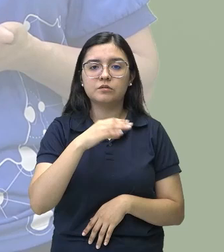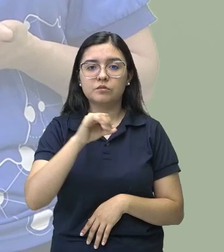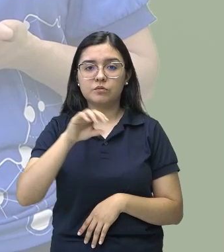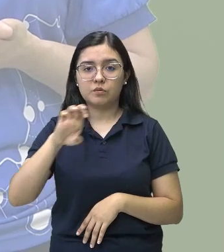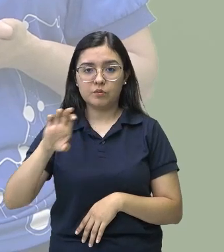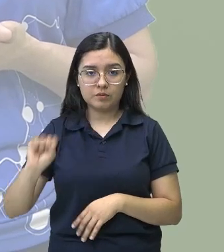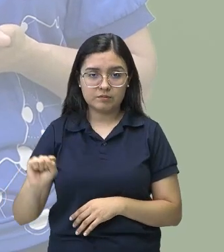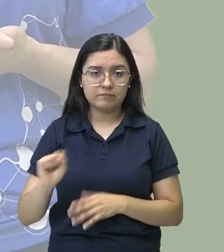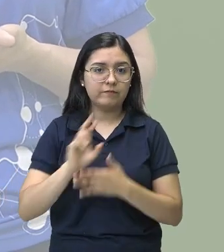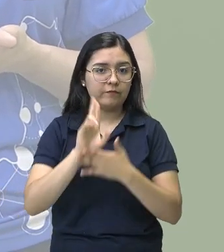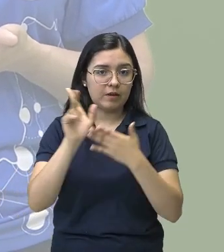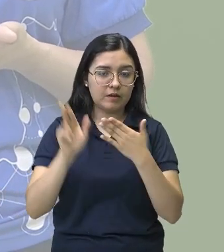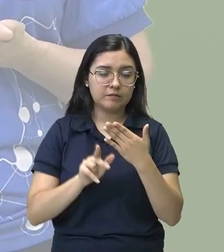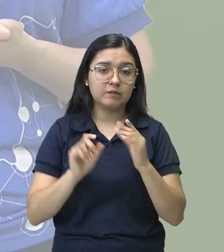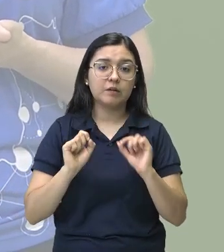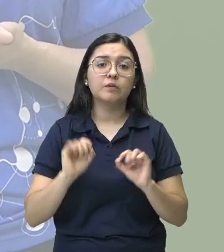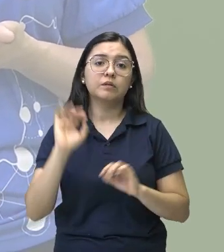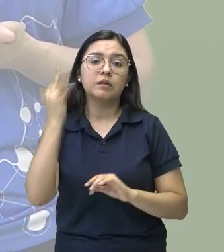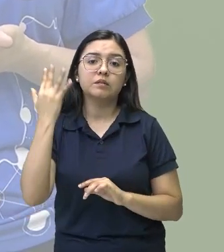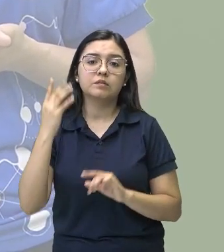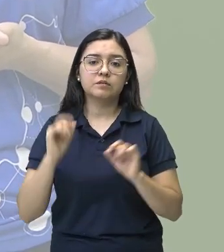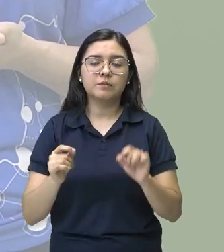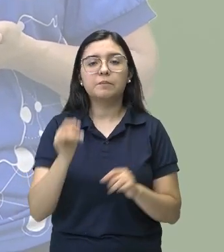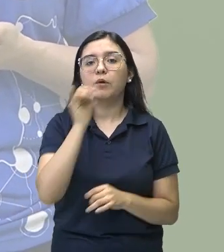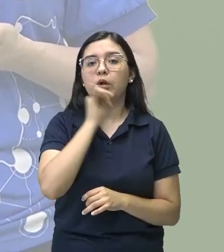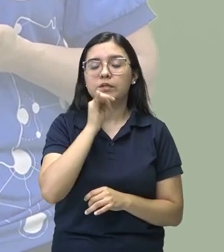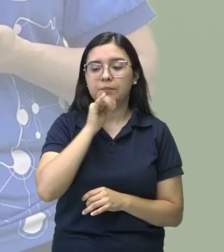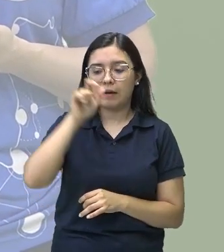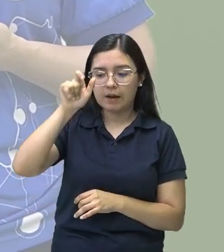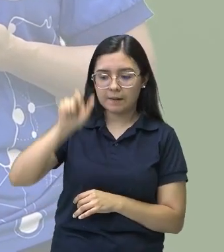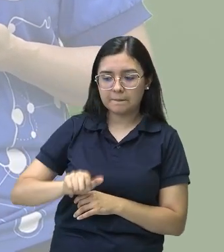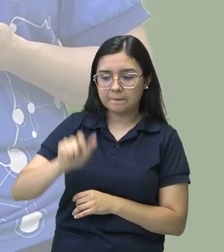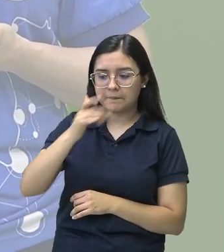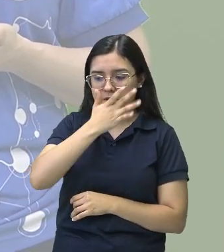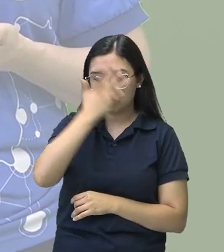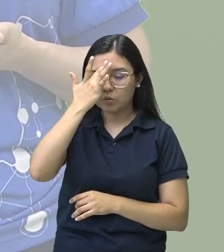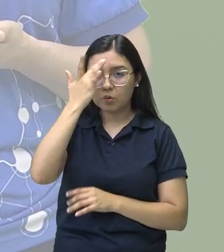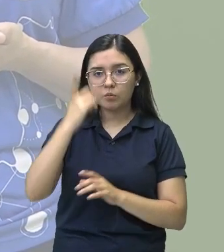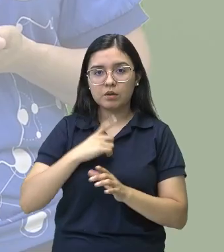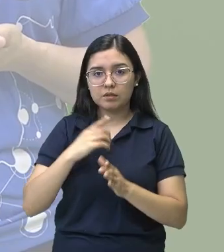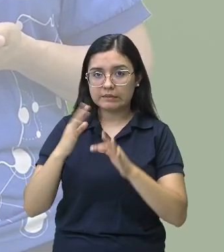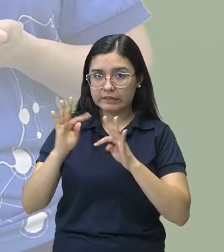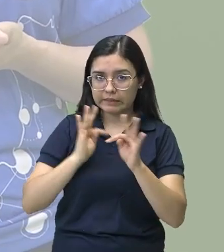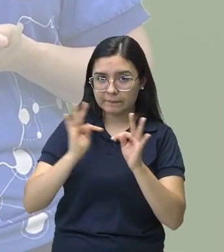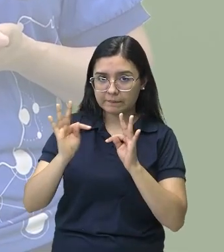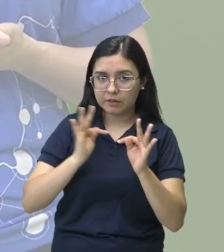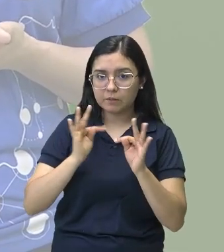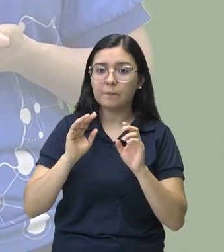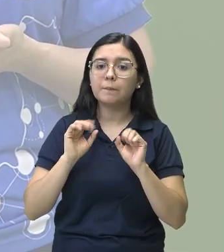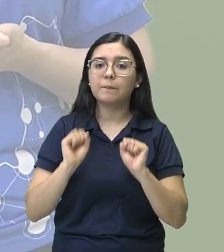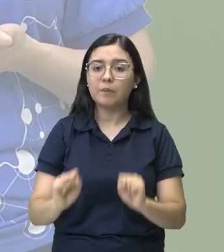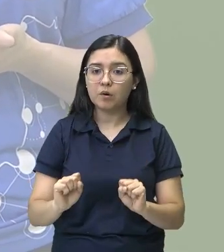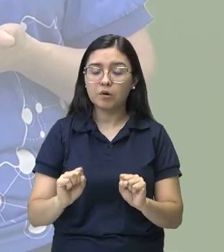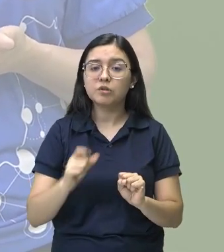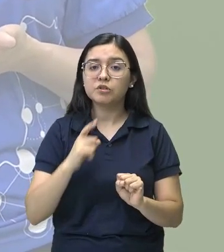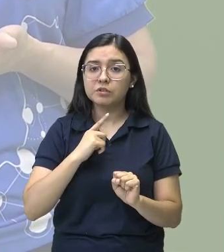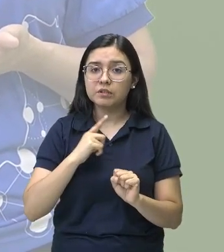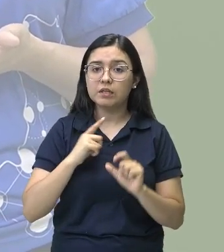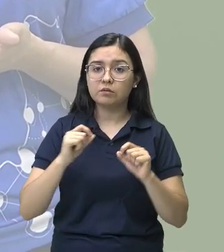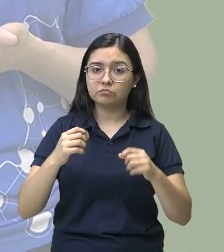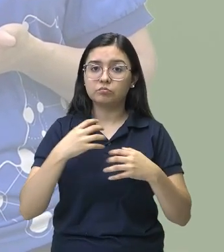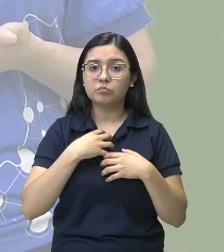acontece, geralmente, quando um paciente, um indivíduo em tratamento, né, pode ter uma